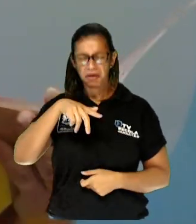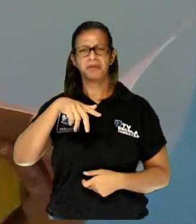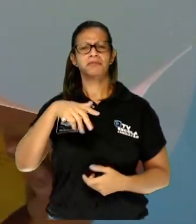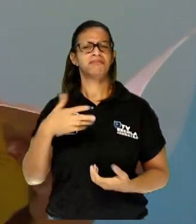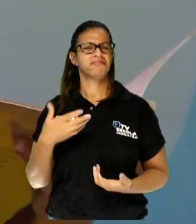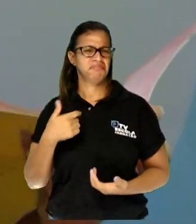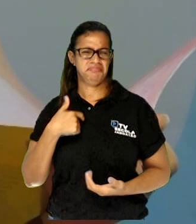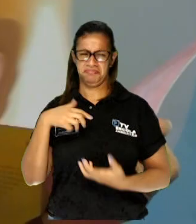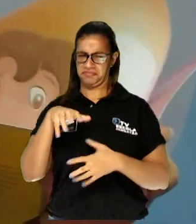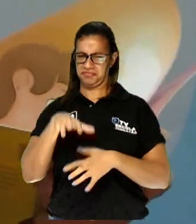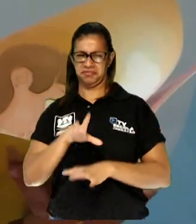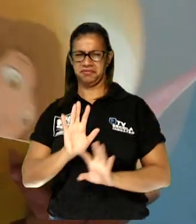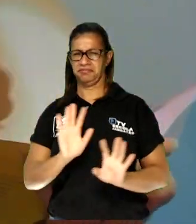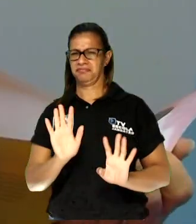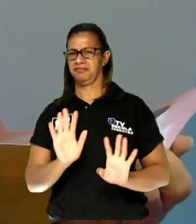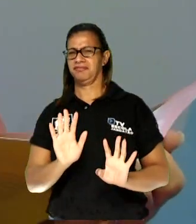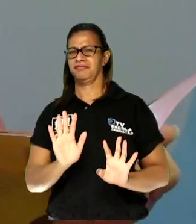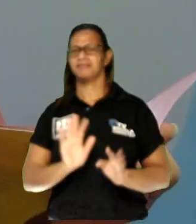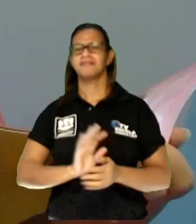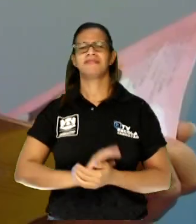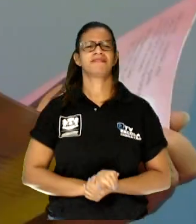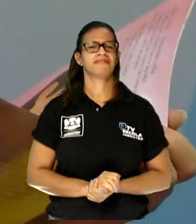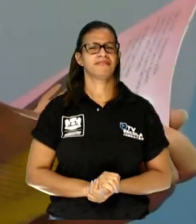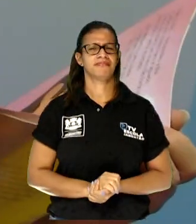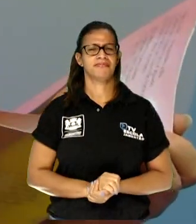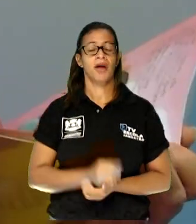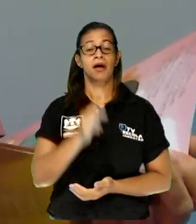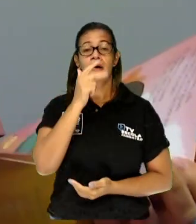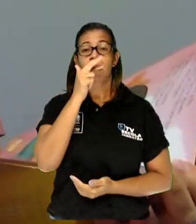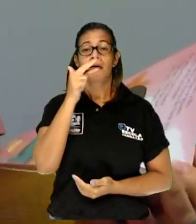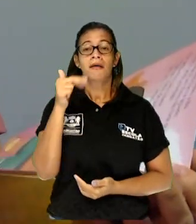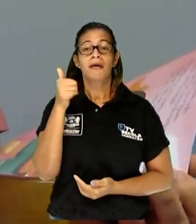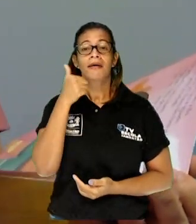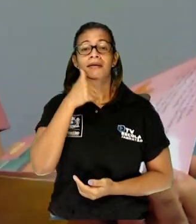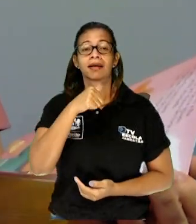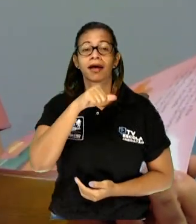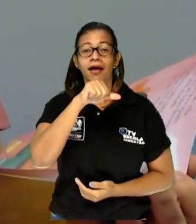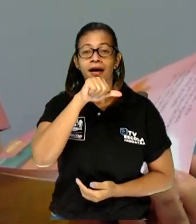Eu não quero, não. O cheiro da mãe faz a gente